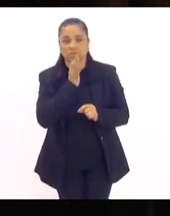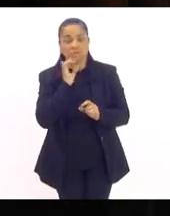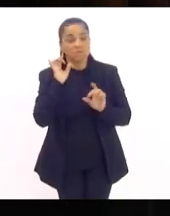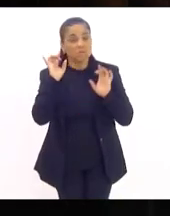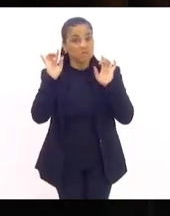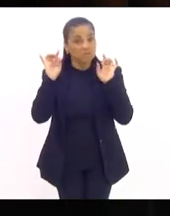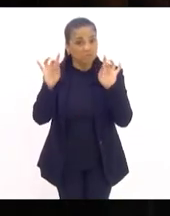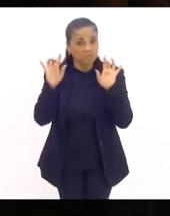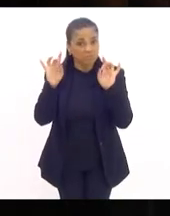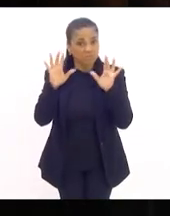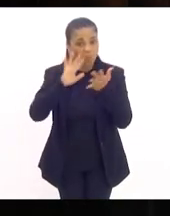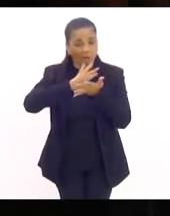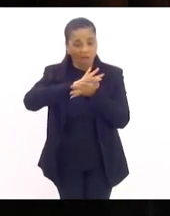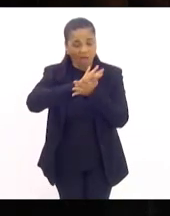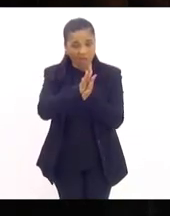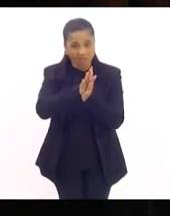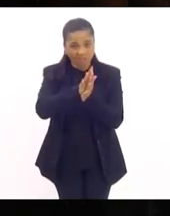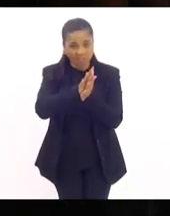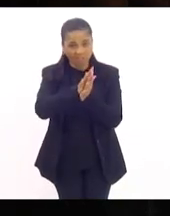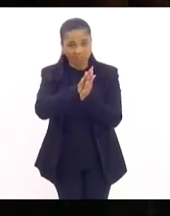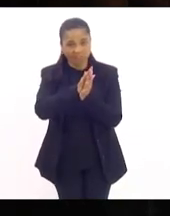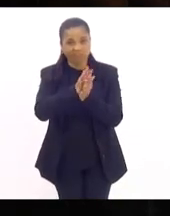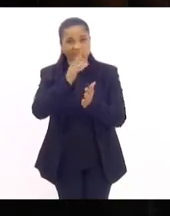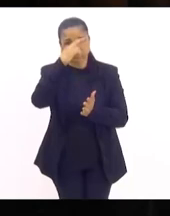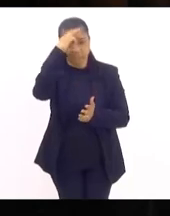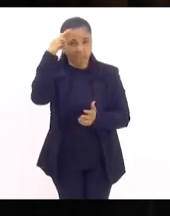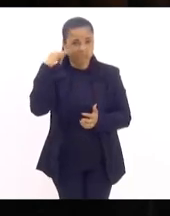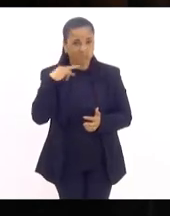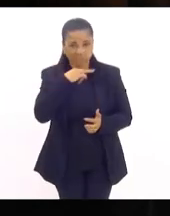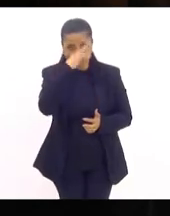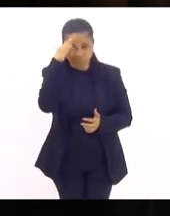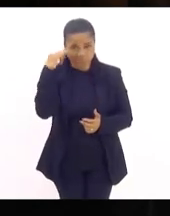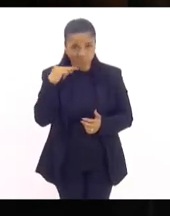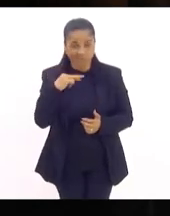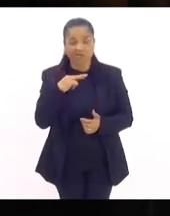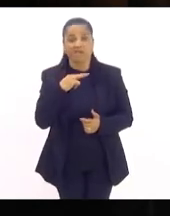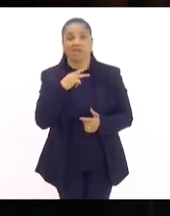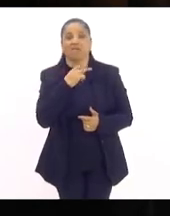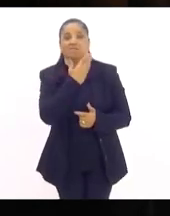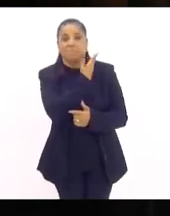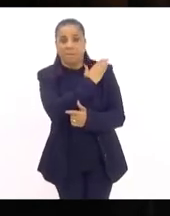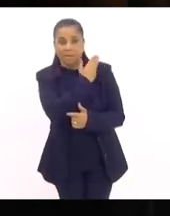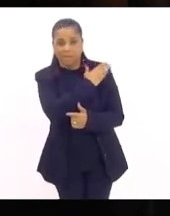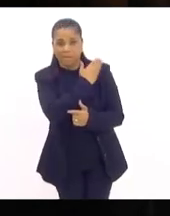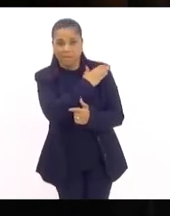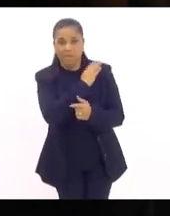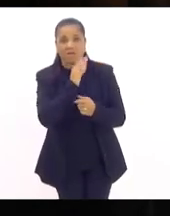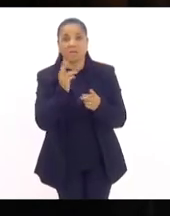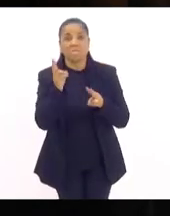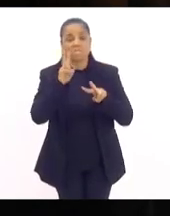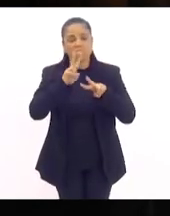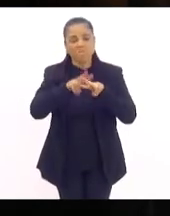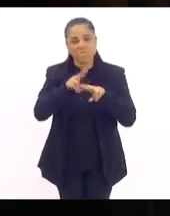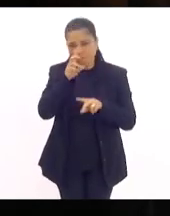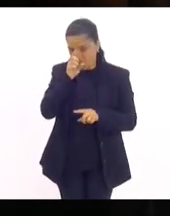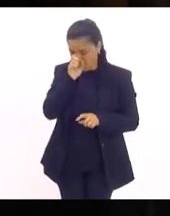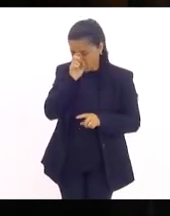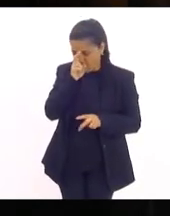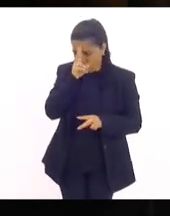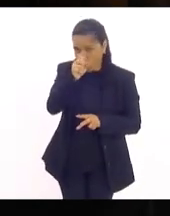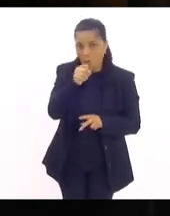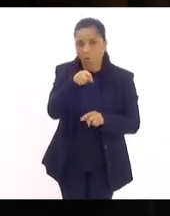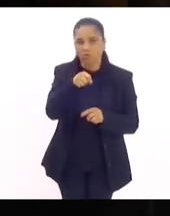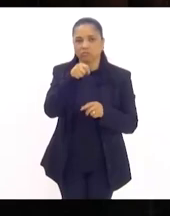racismo institucional no nosso país tem um peso muito forte nas prisões efetuadas, pois só no estado do Rio de